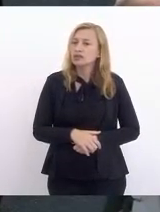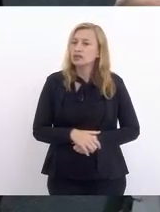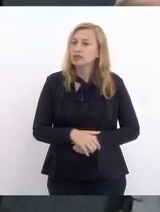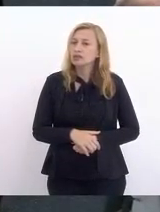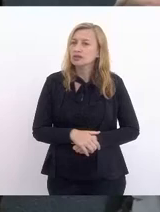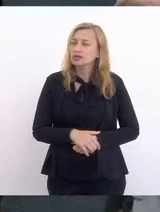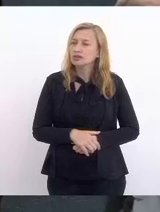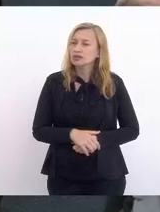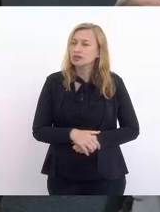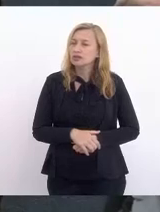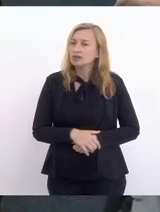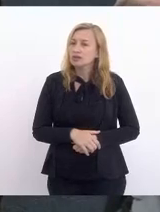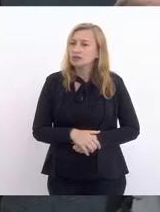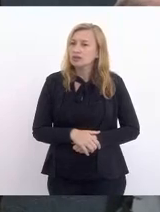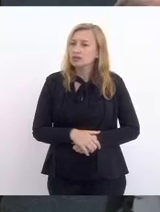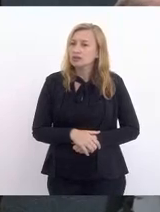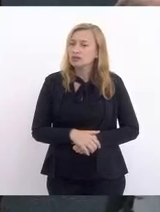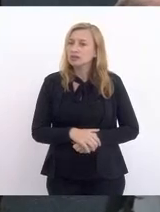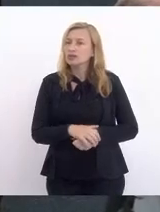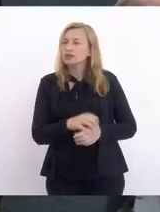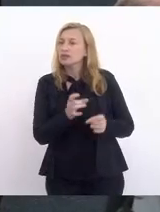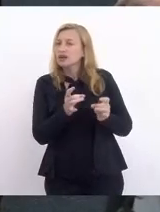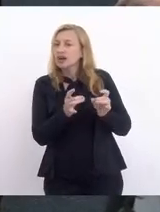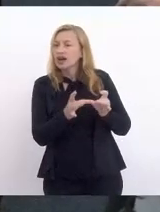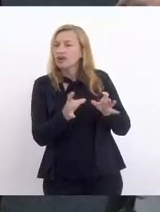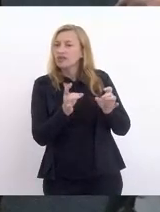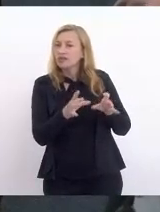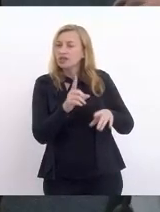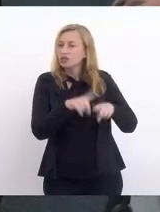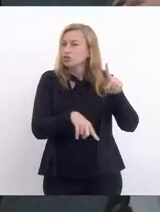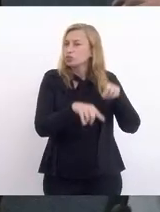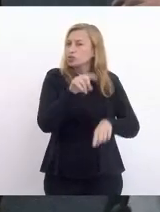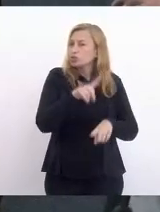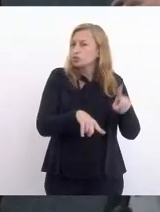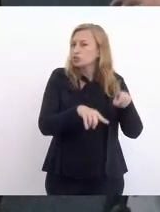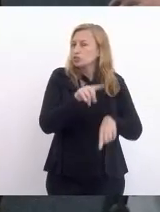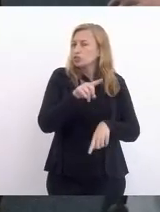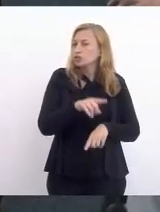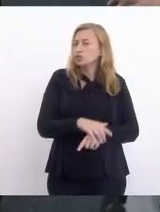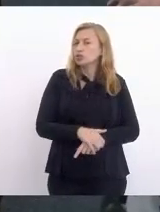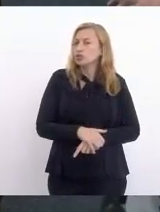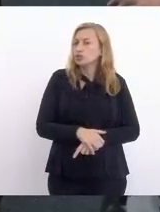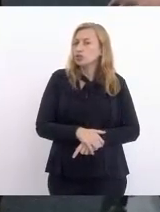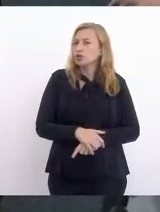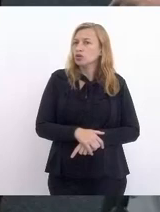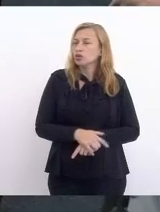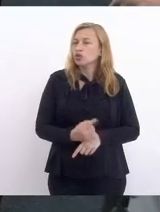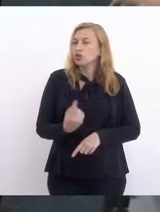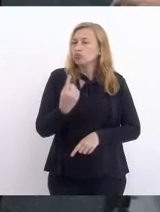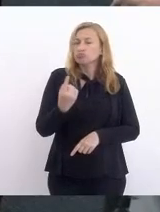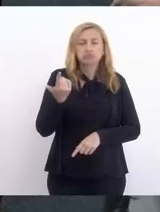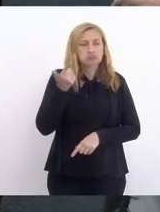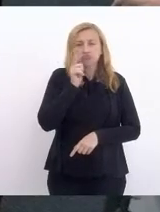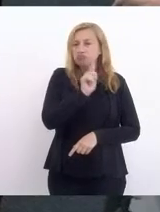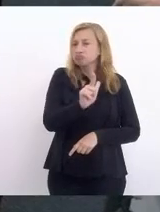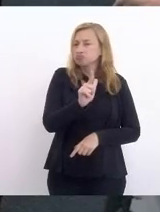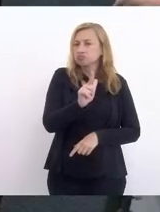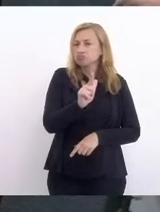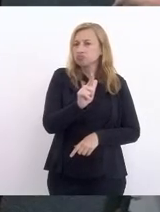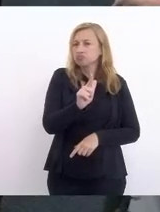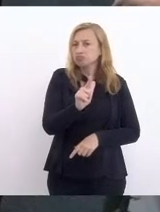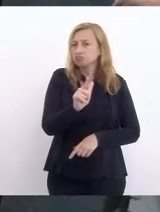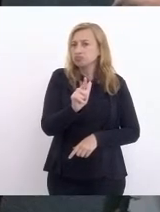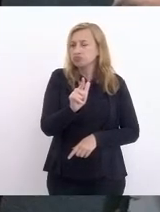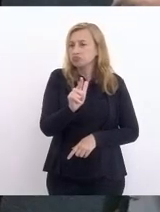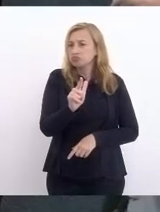a estocagem EA venda dos produtos que nenhuma ainda teria conseguido